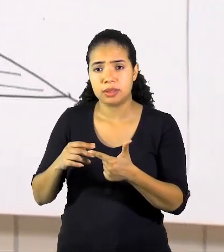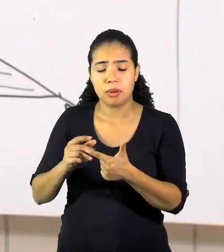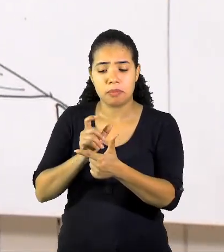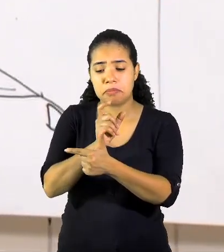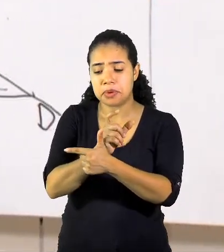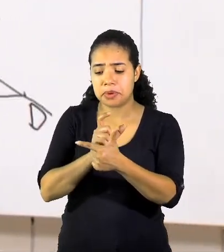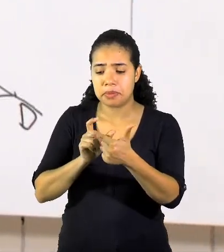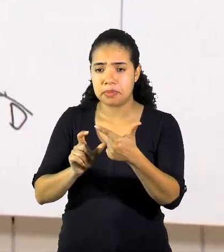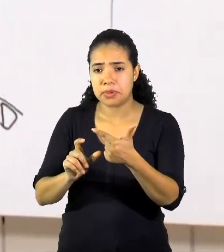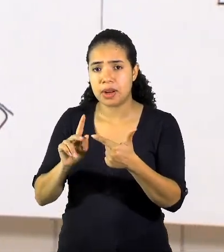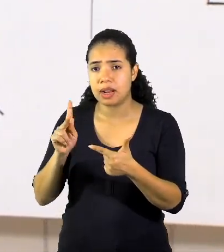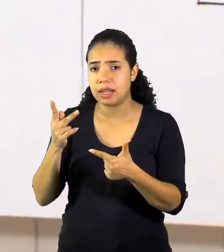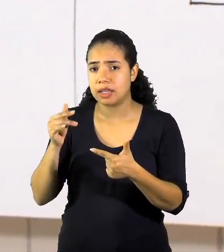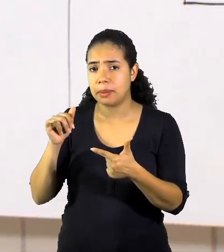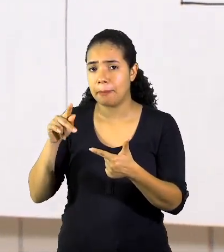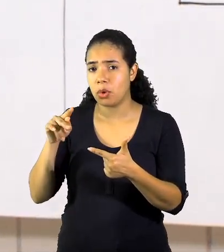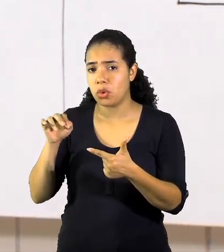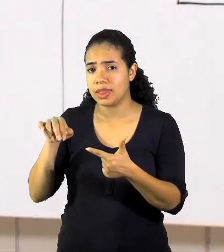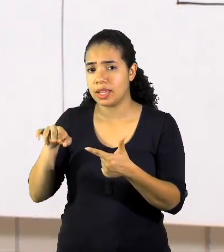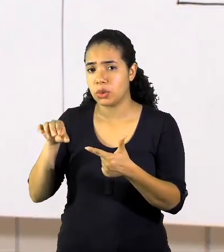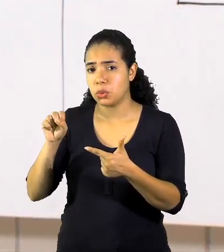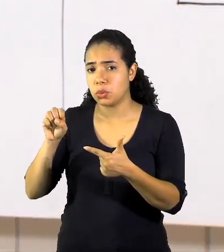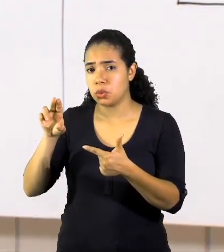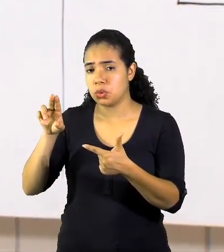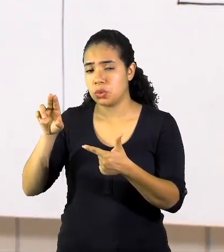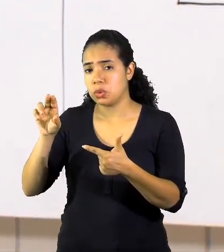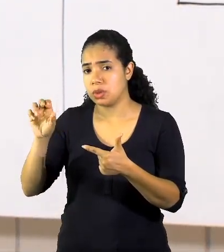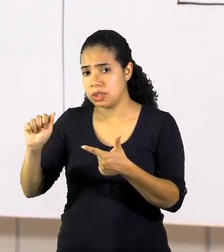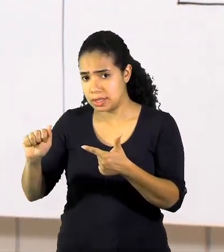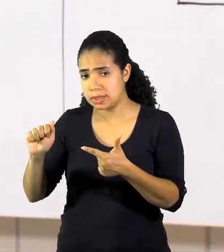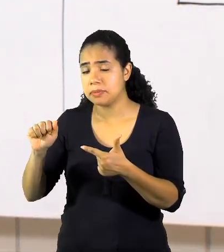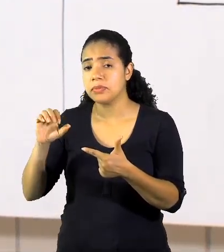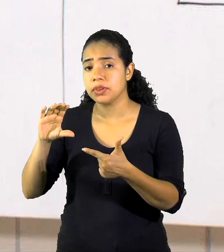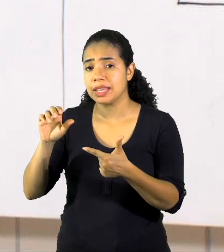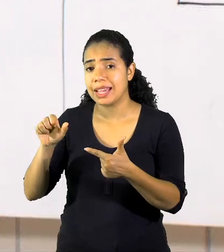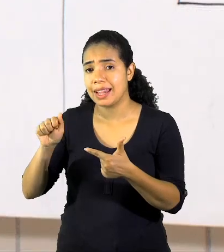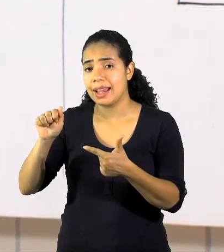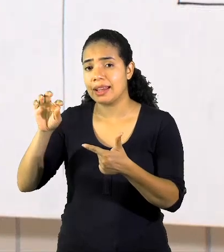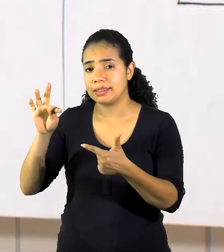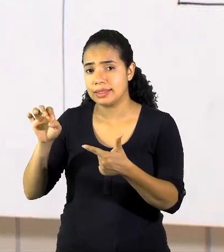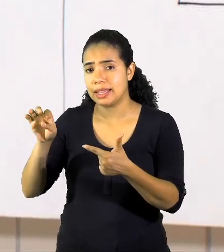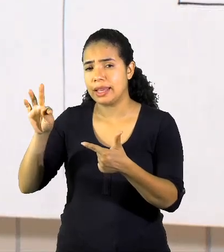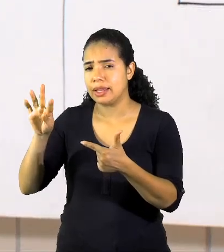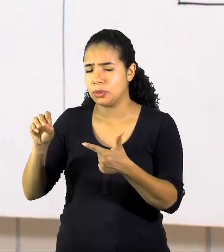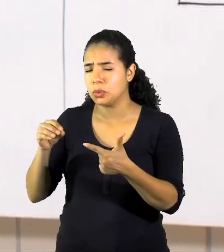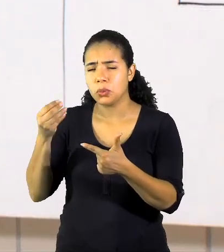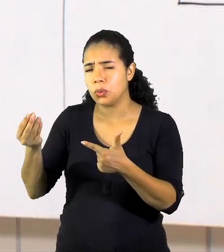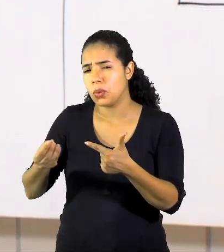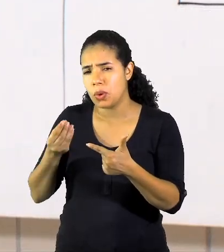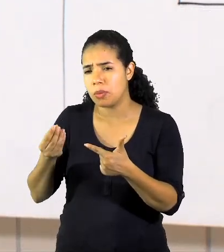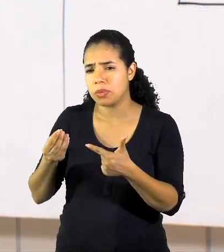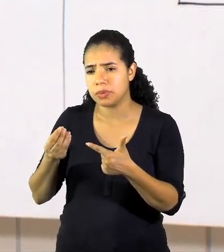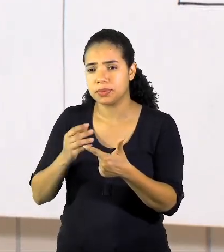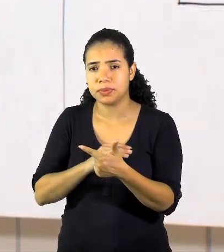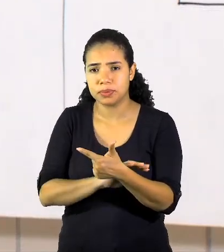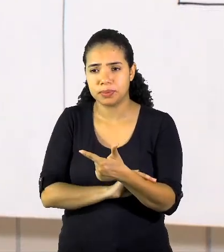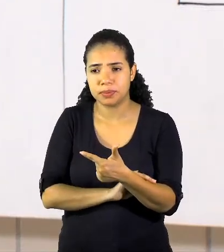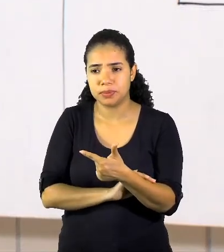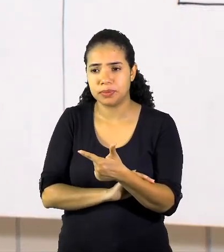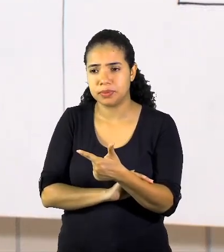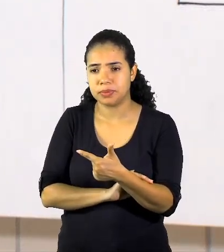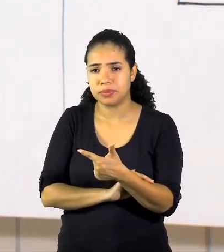catetos. Muito simples. A hipotenusa, ela é o maior lado do meu triângulo.